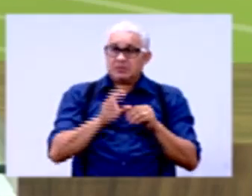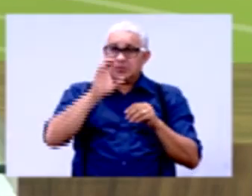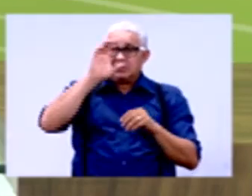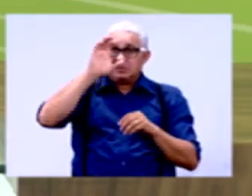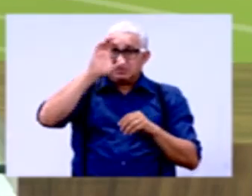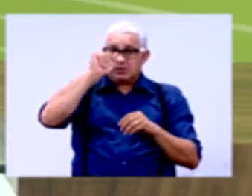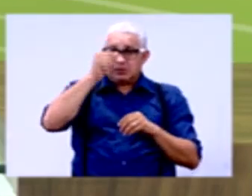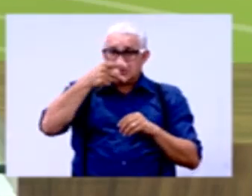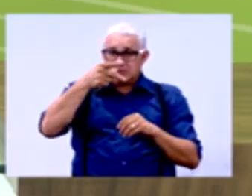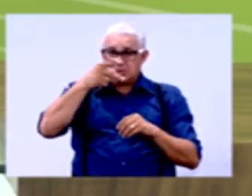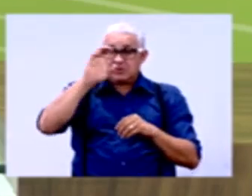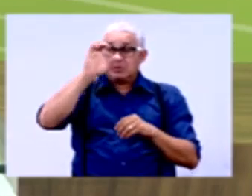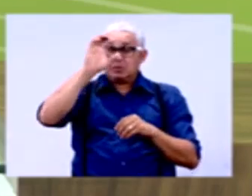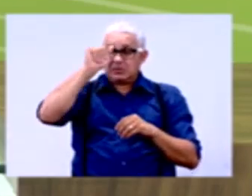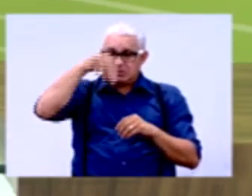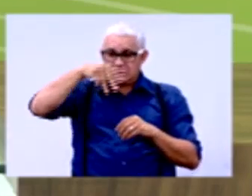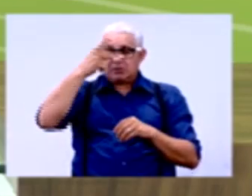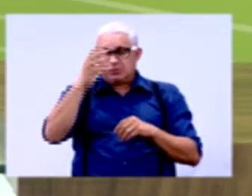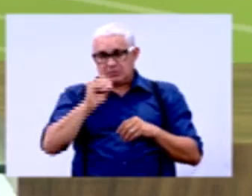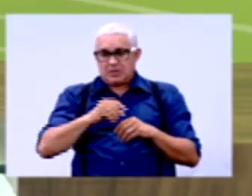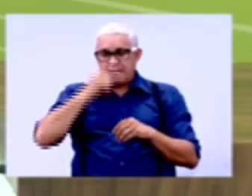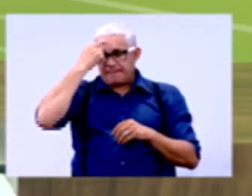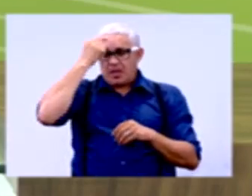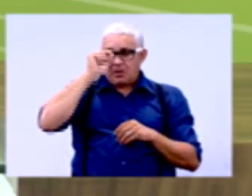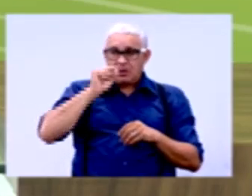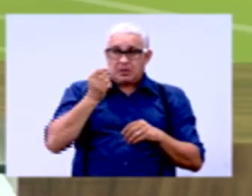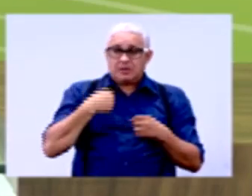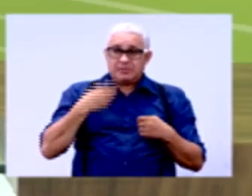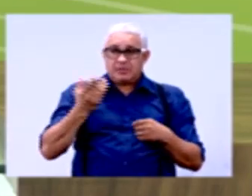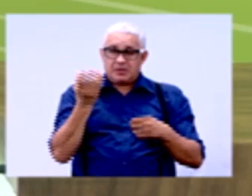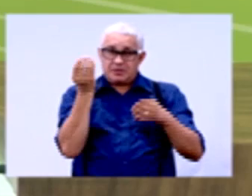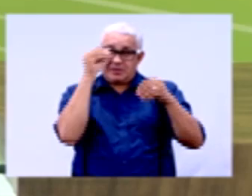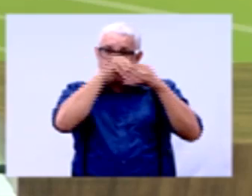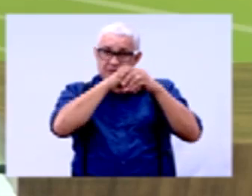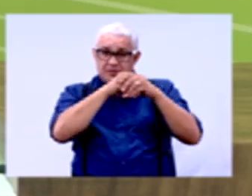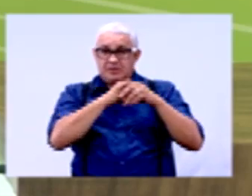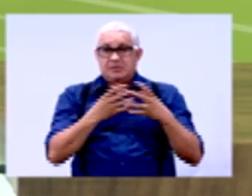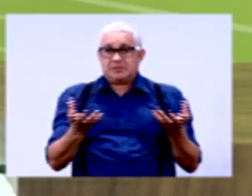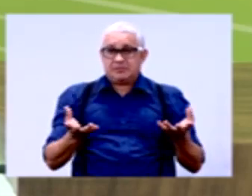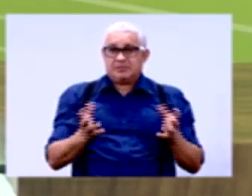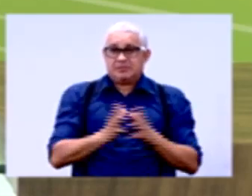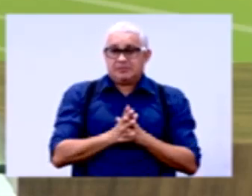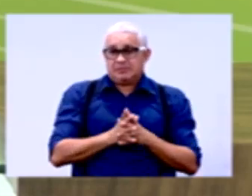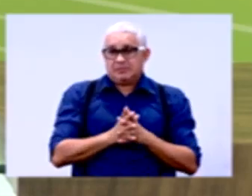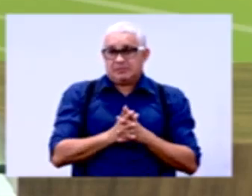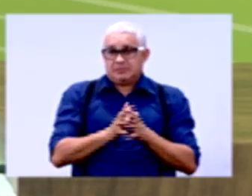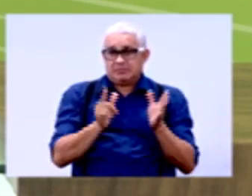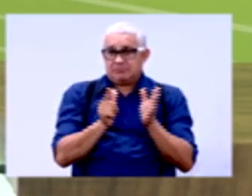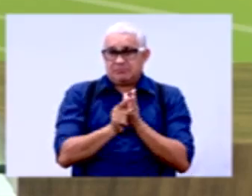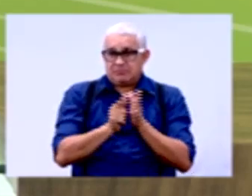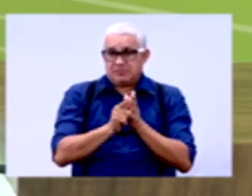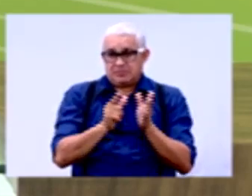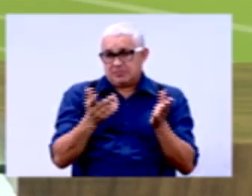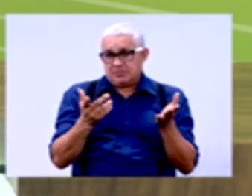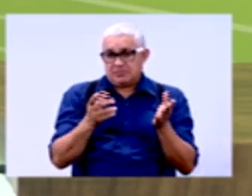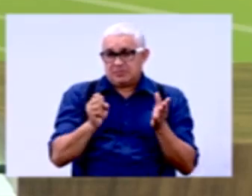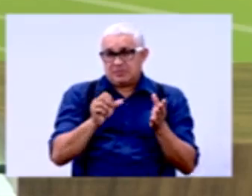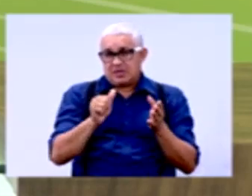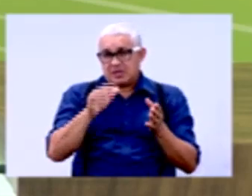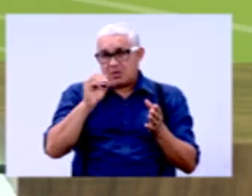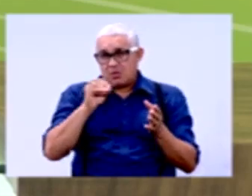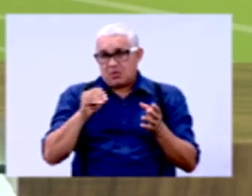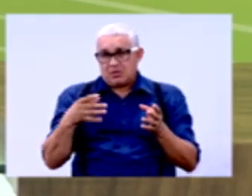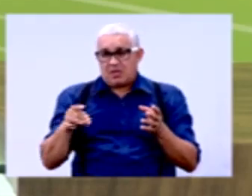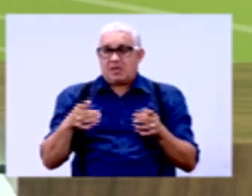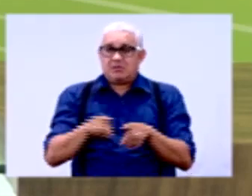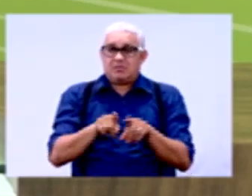uma ilustração, imagina que você queira armazenar água, ninguém vai usar um saquinho de papel. Tá? E se eu quero